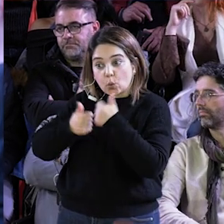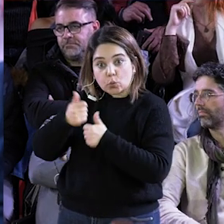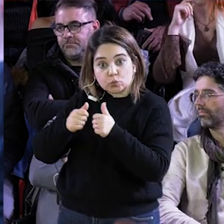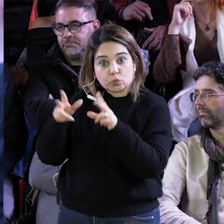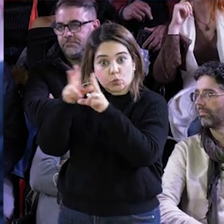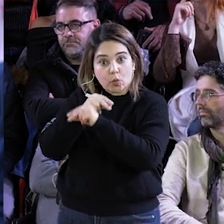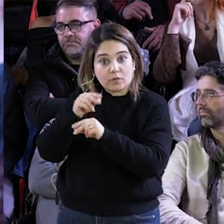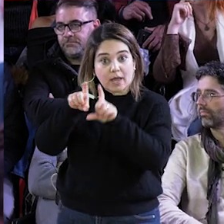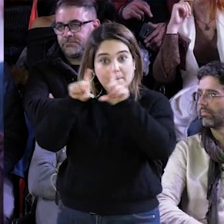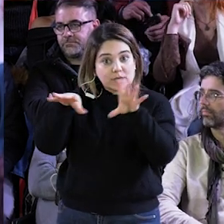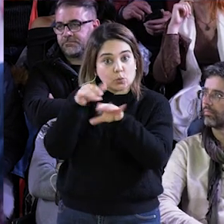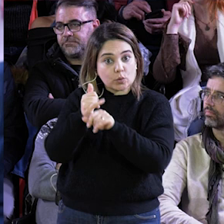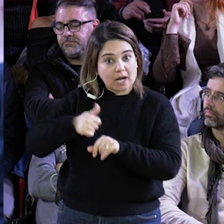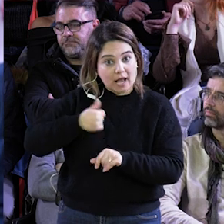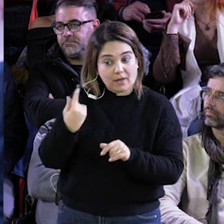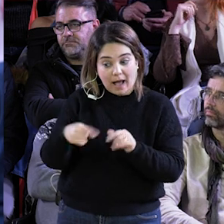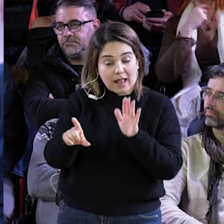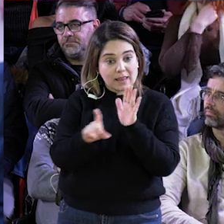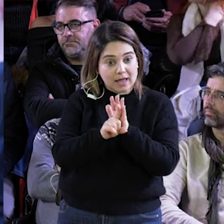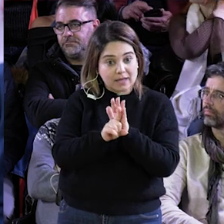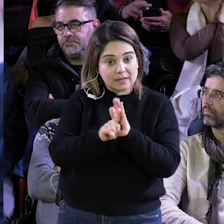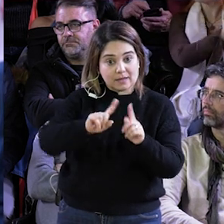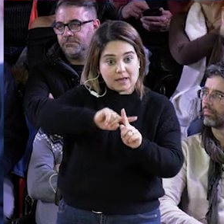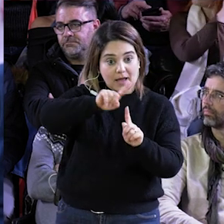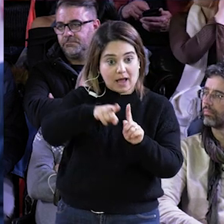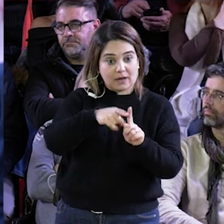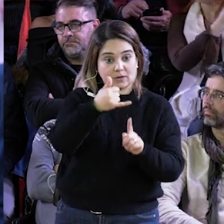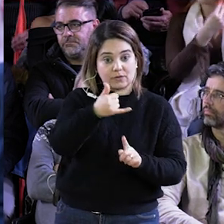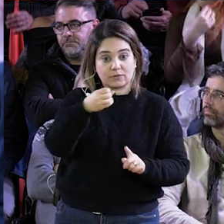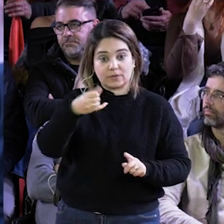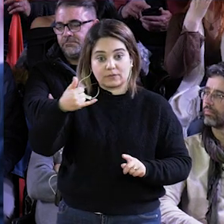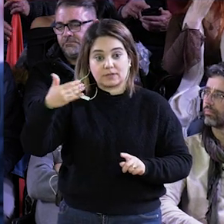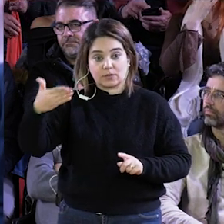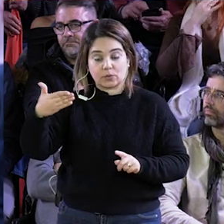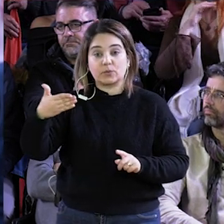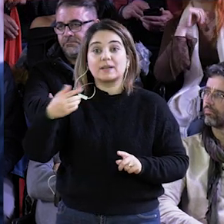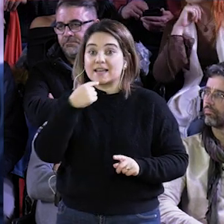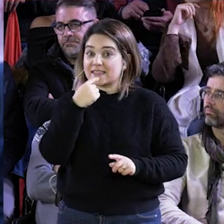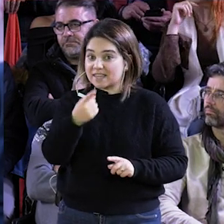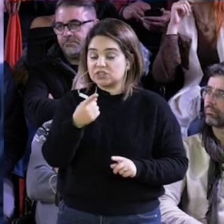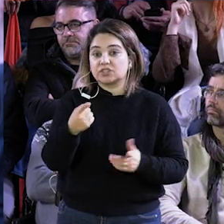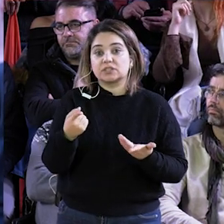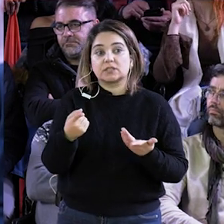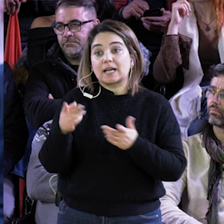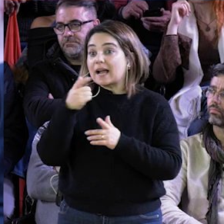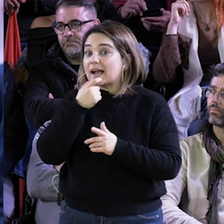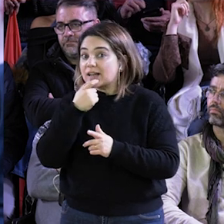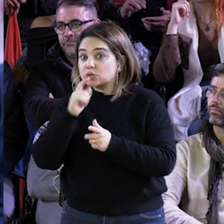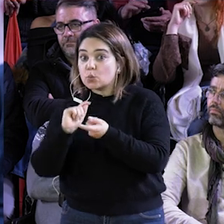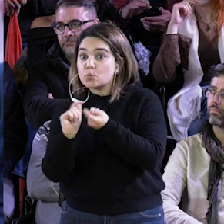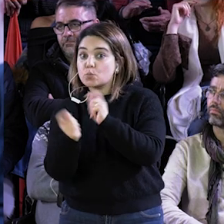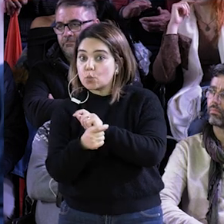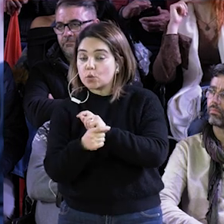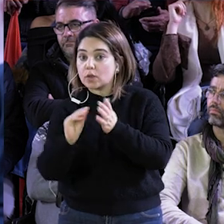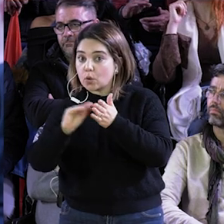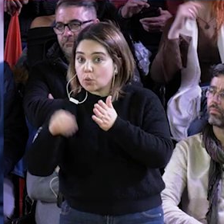empresa o ganha. Há uma lei que nós fizemos em 2021 para sublinhar que a transmissão de estabelecimento se aplica nestes casos. Diz a